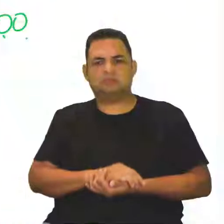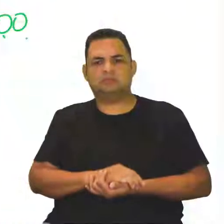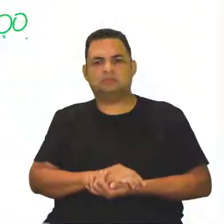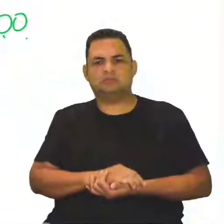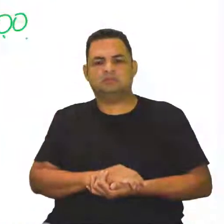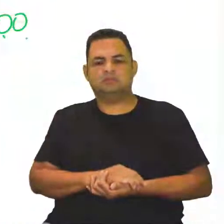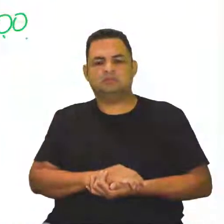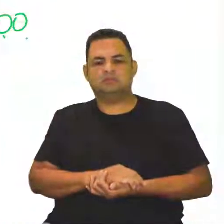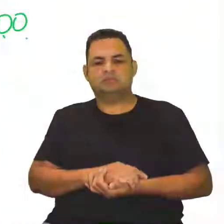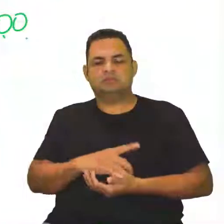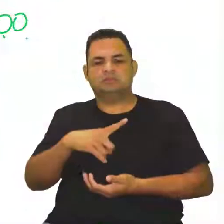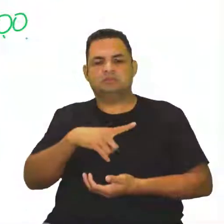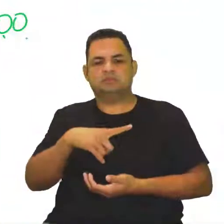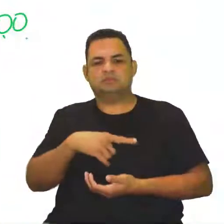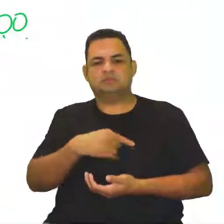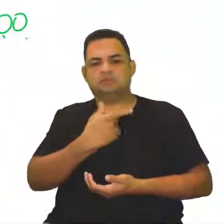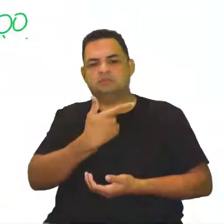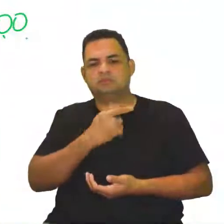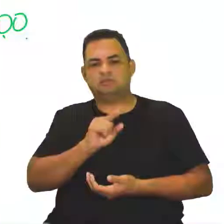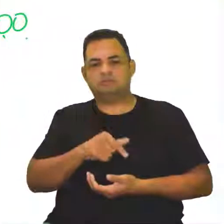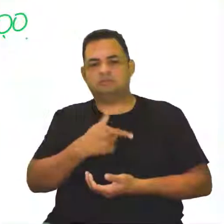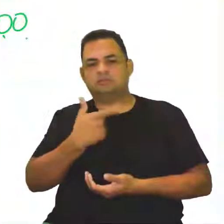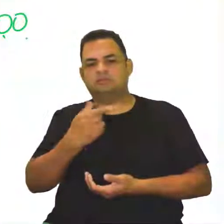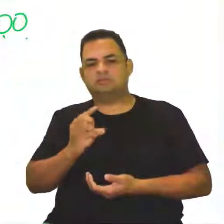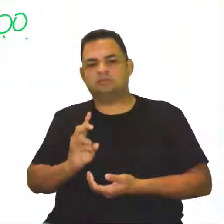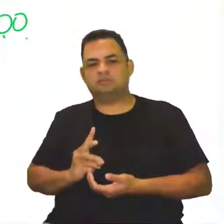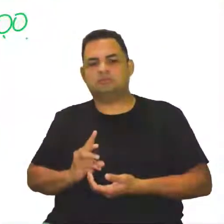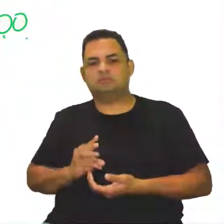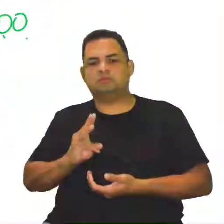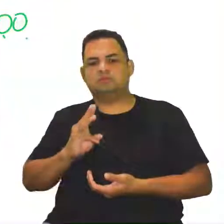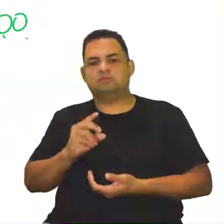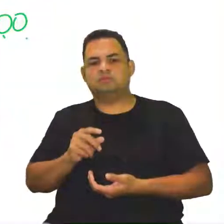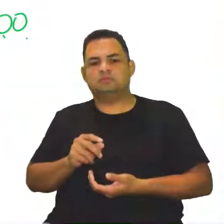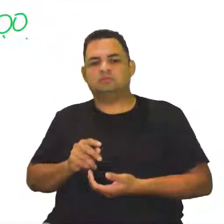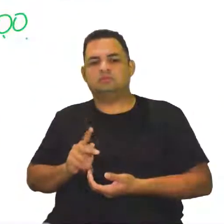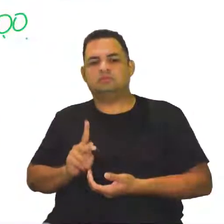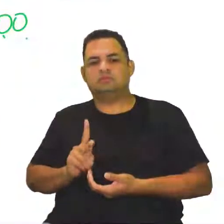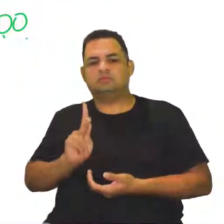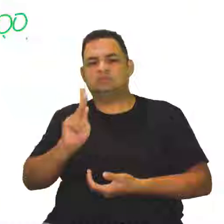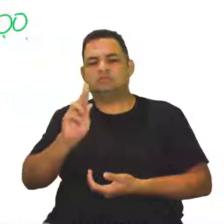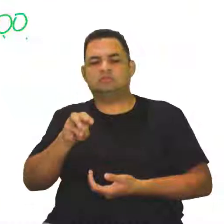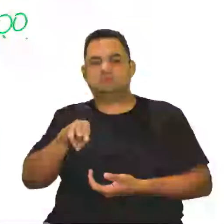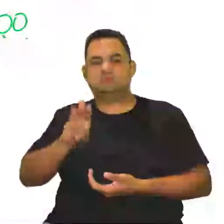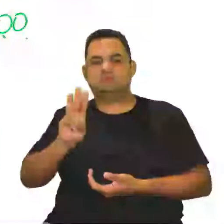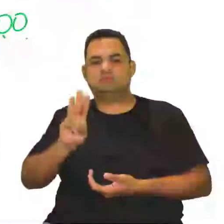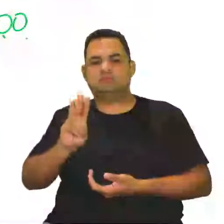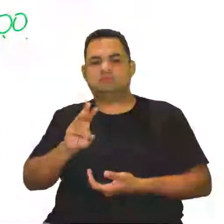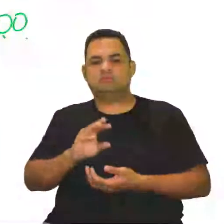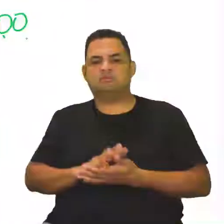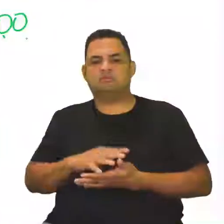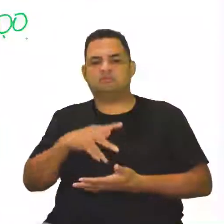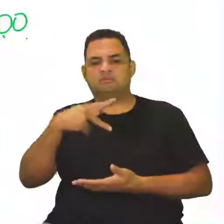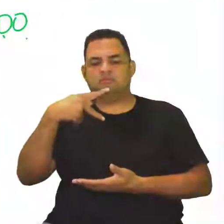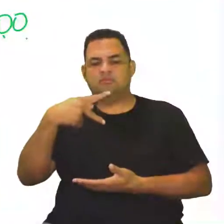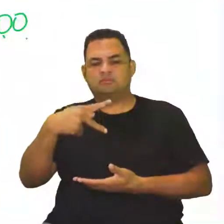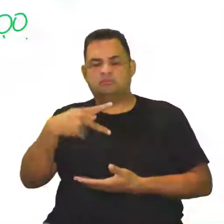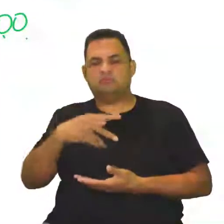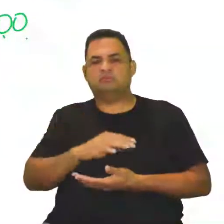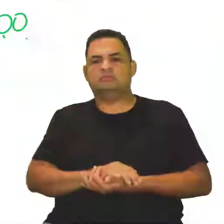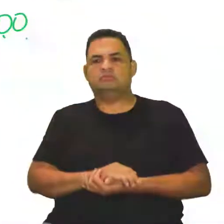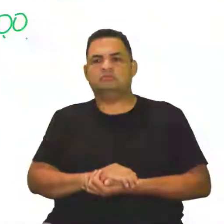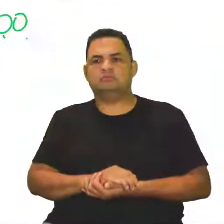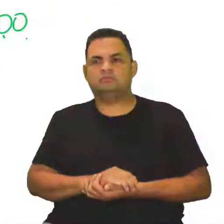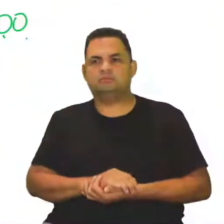3 casinhas, você vai ter 2,2 quilowatts de potência.